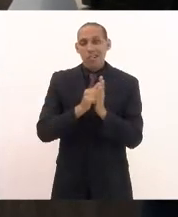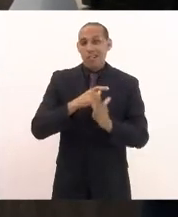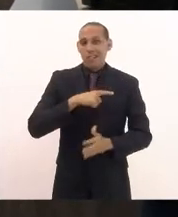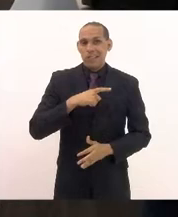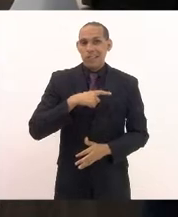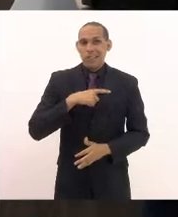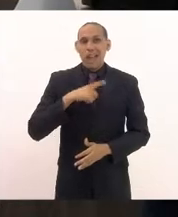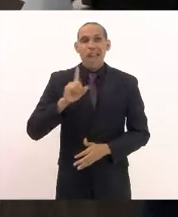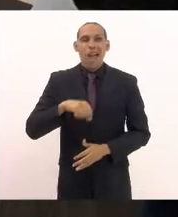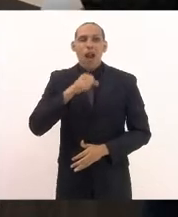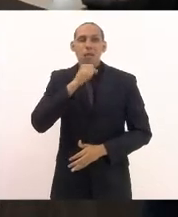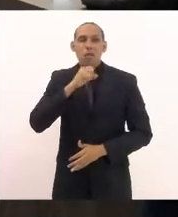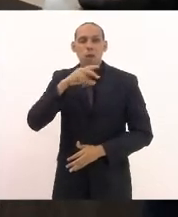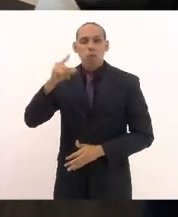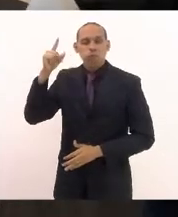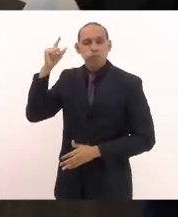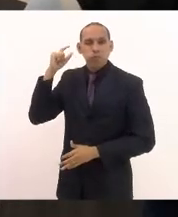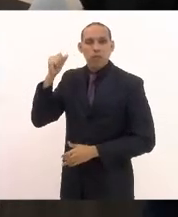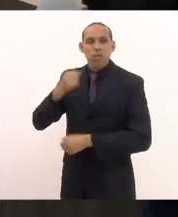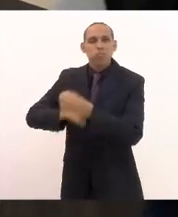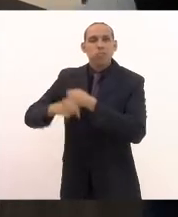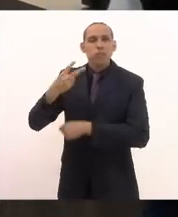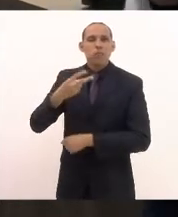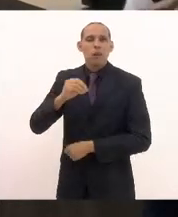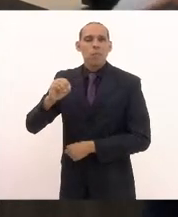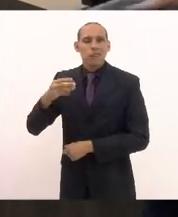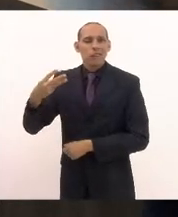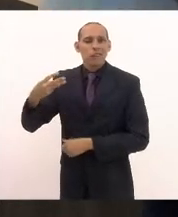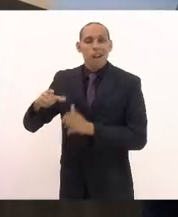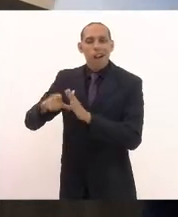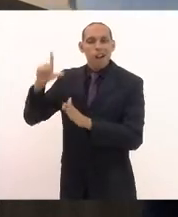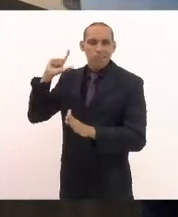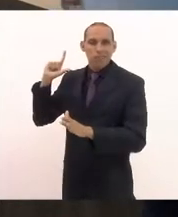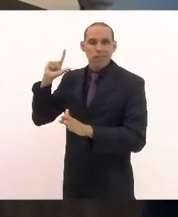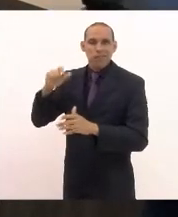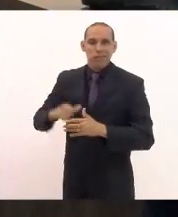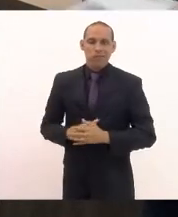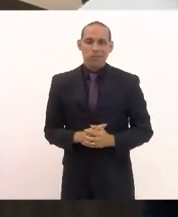são anteriores a 2003.